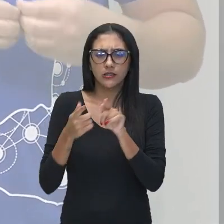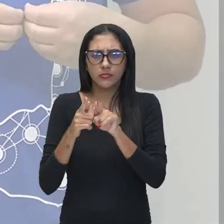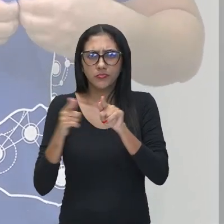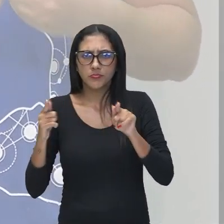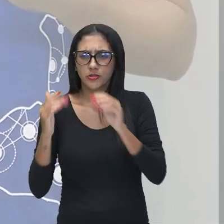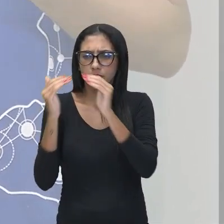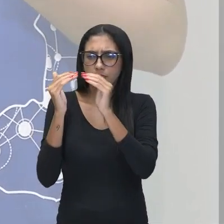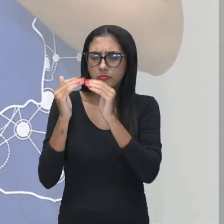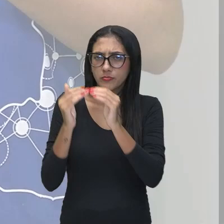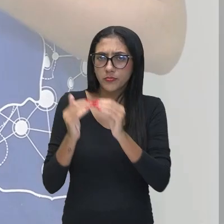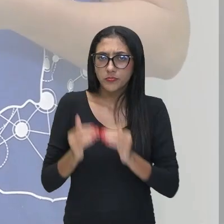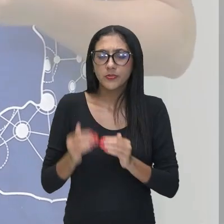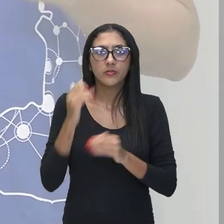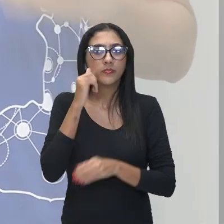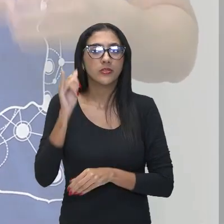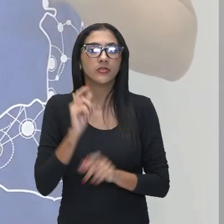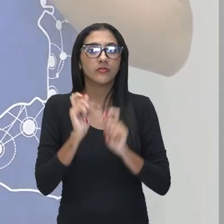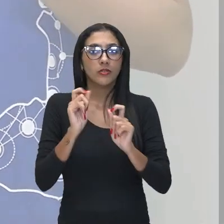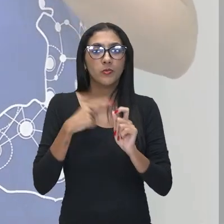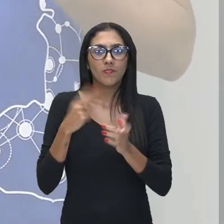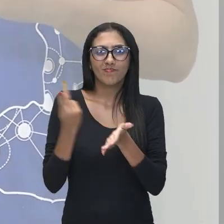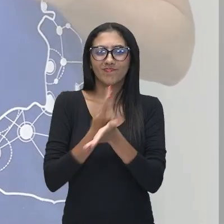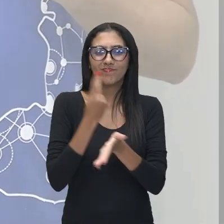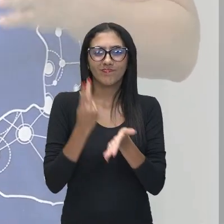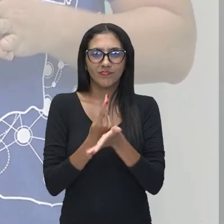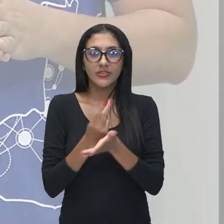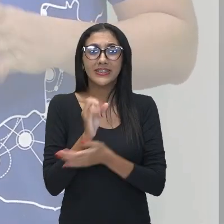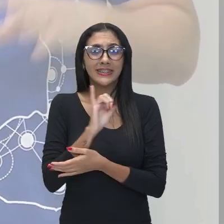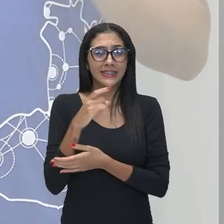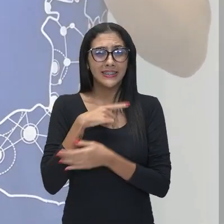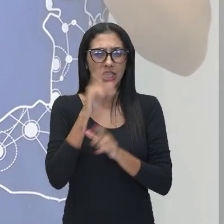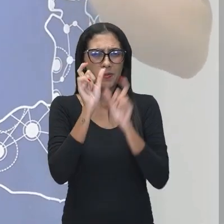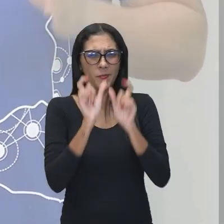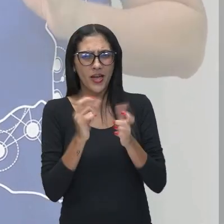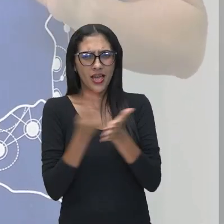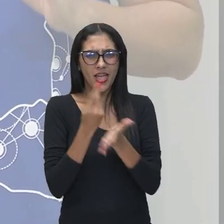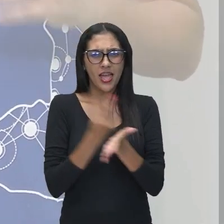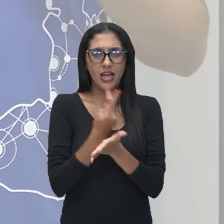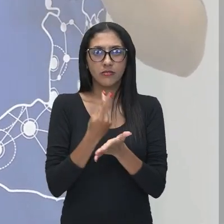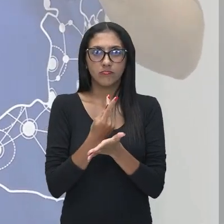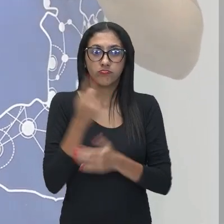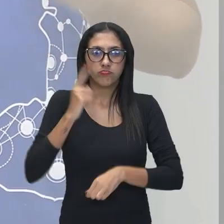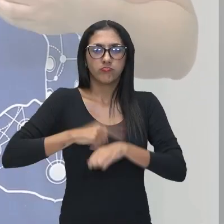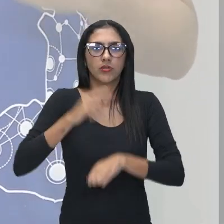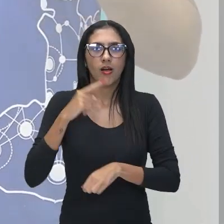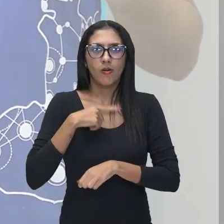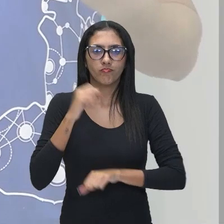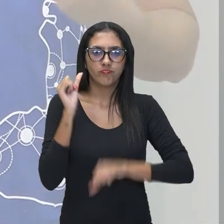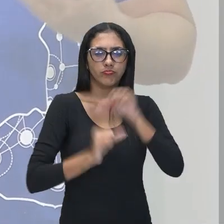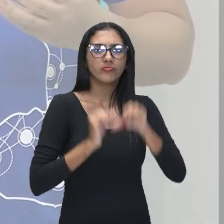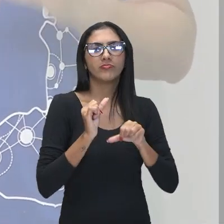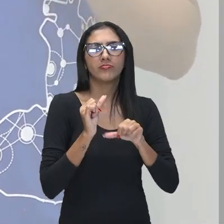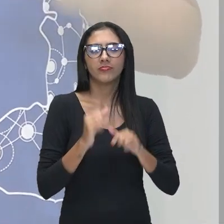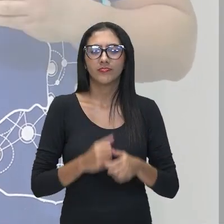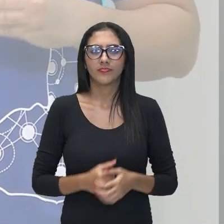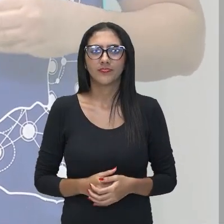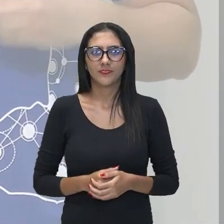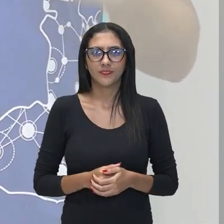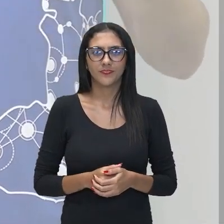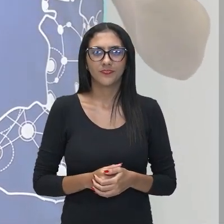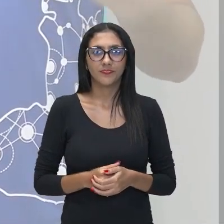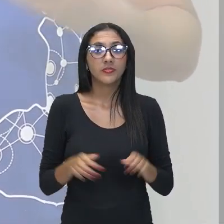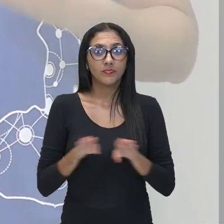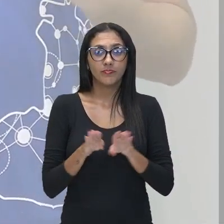para não deixar passar erros, e se passa algum, rapidamente é corrigido. E também observe que esses canais